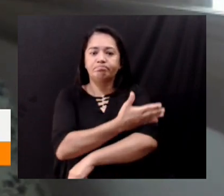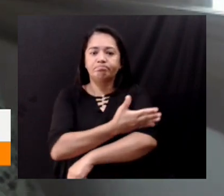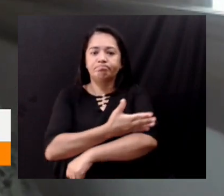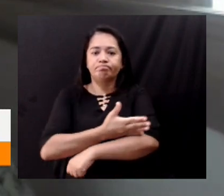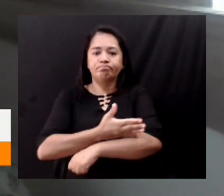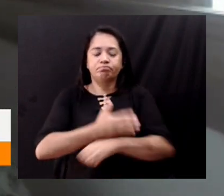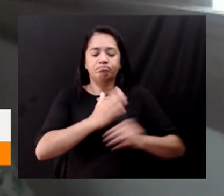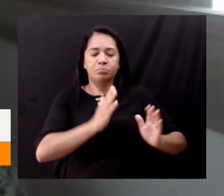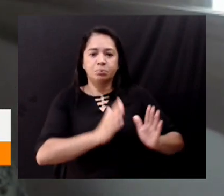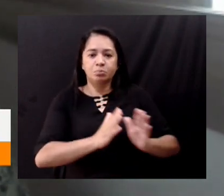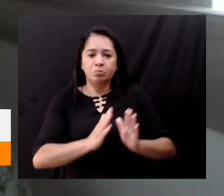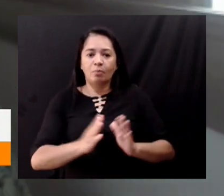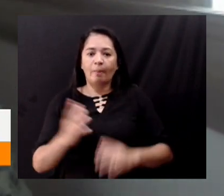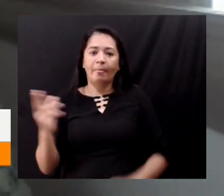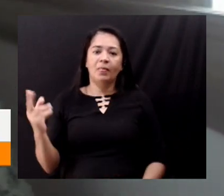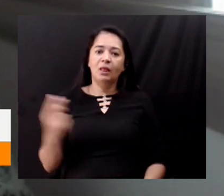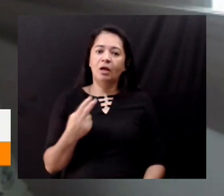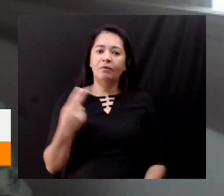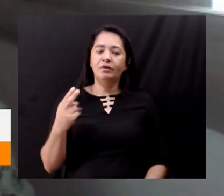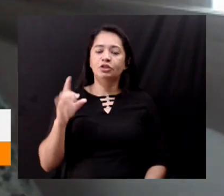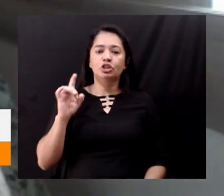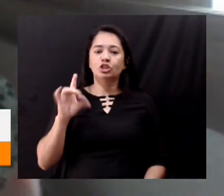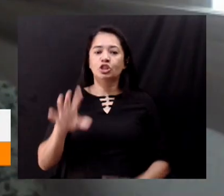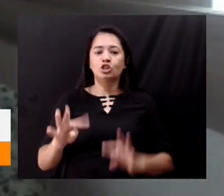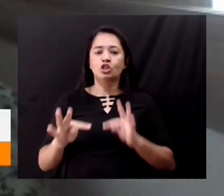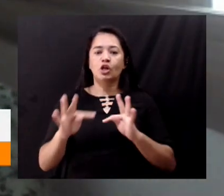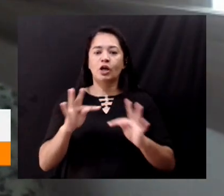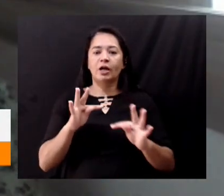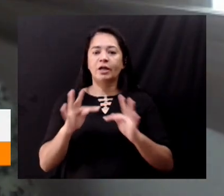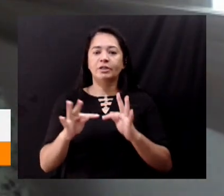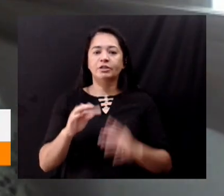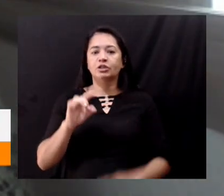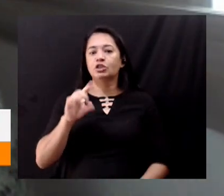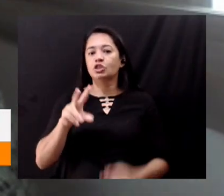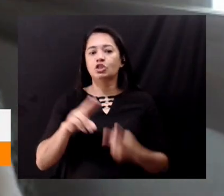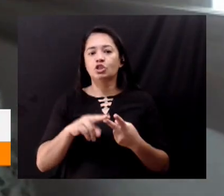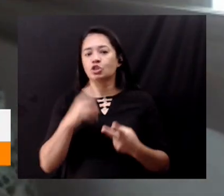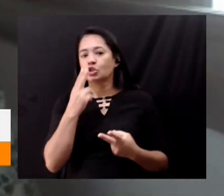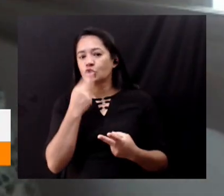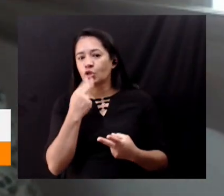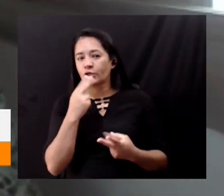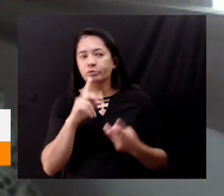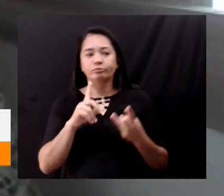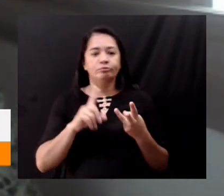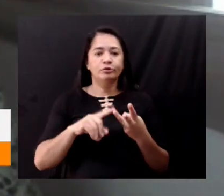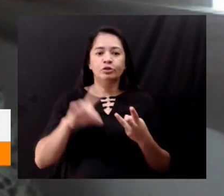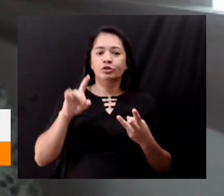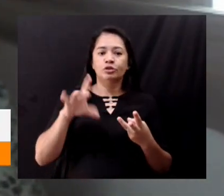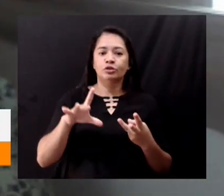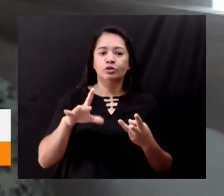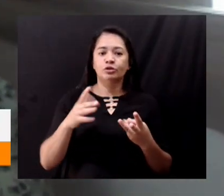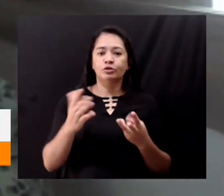adiantar somente a terapia, não vai adiantar somente a nutrição, não vai adiantar somente o tratamento médico.